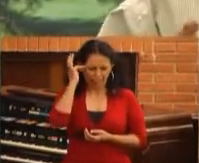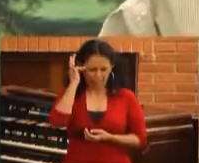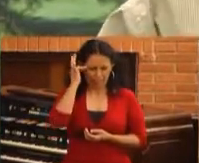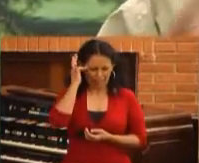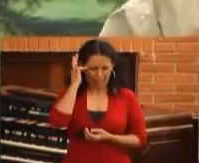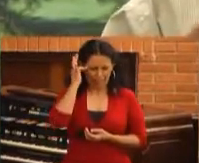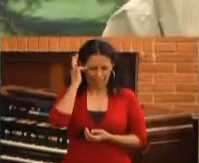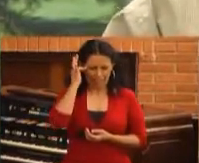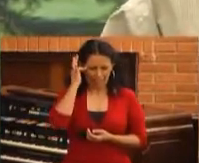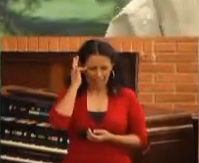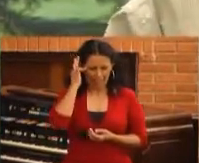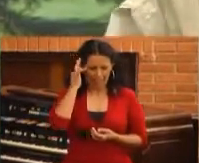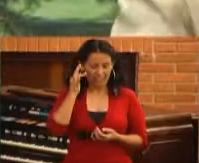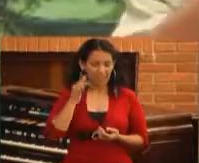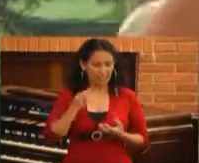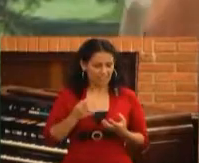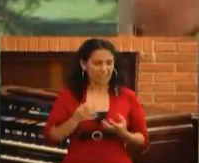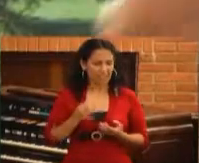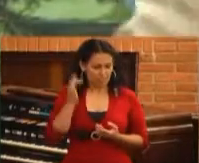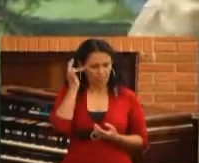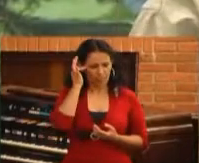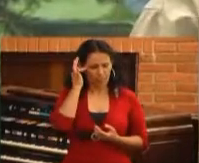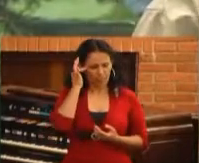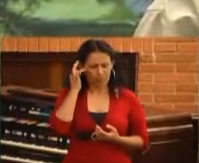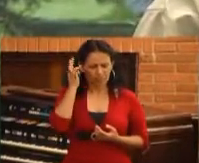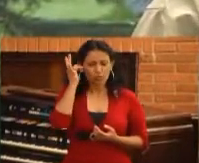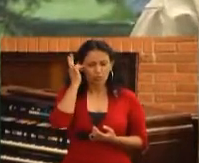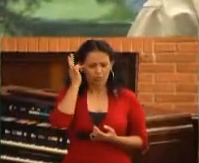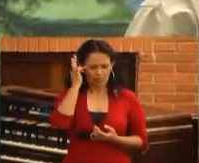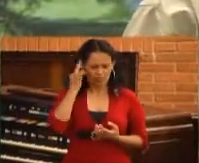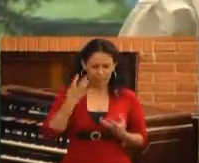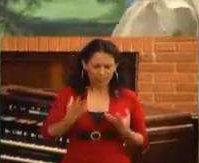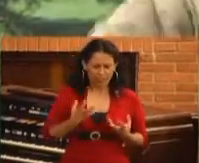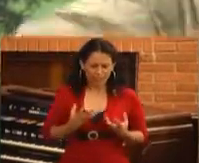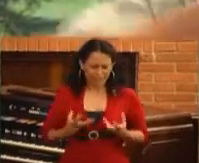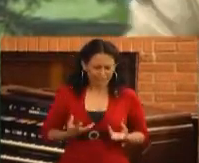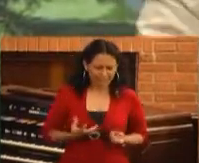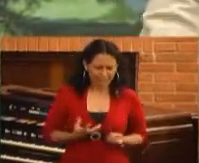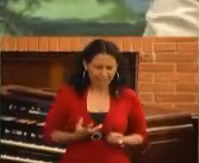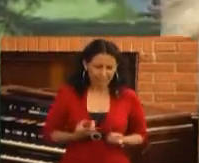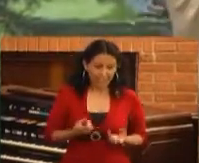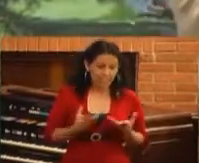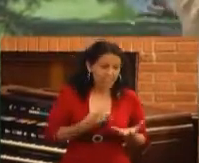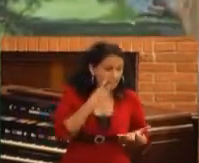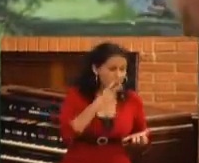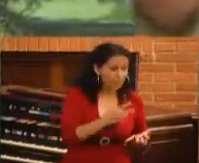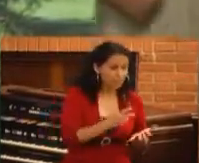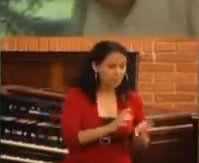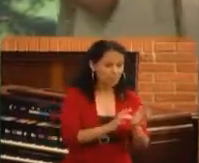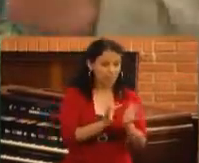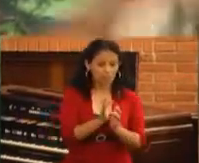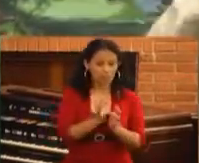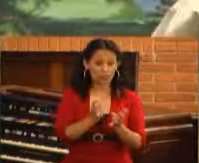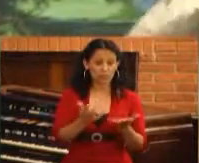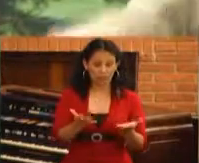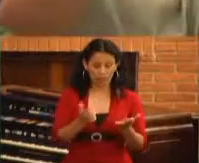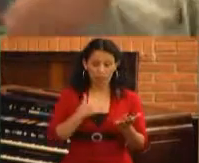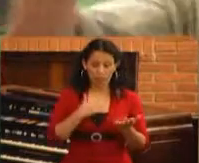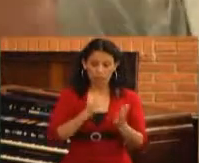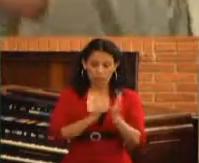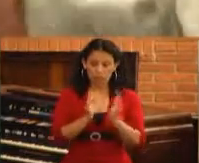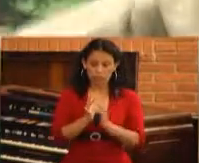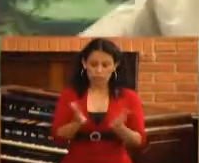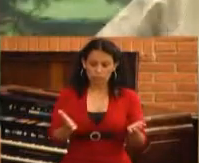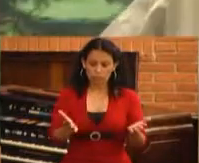fé tivesse a dimensão da ponta do dedo? Se ele enfiasse o dedo no buraco, ele estaria crendo?